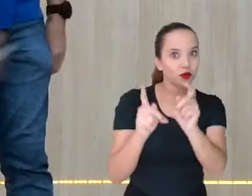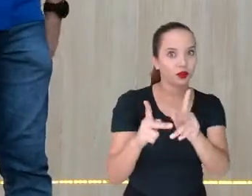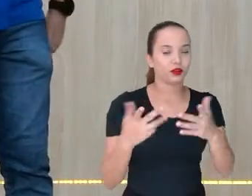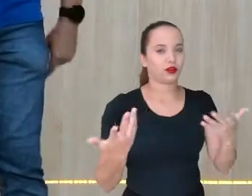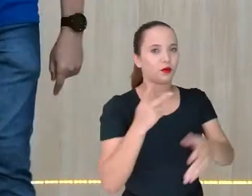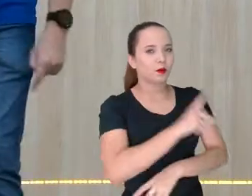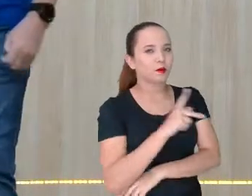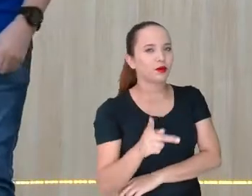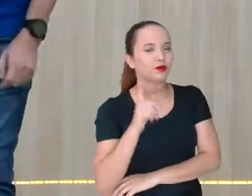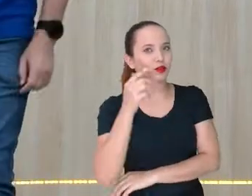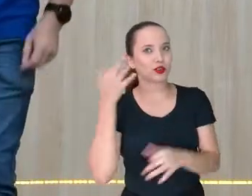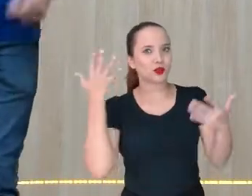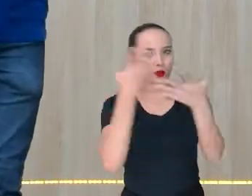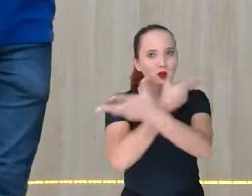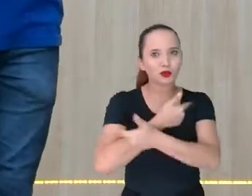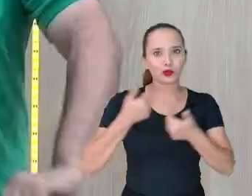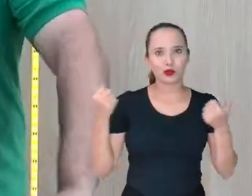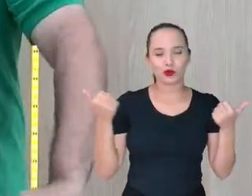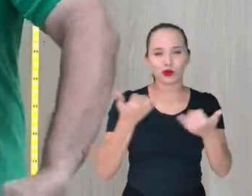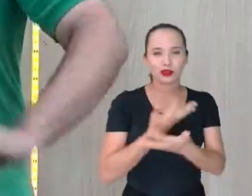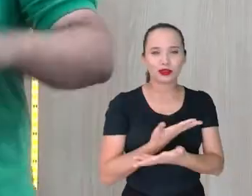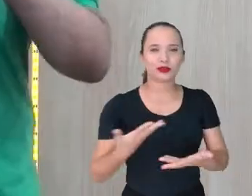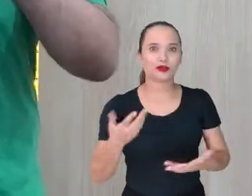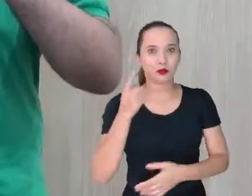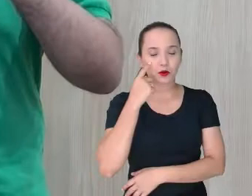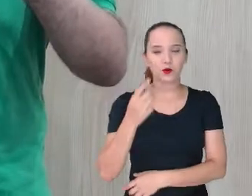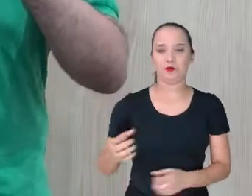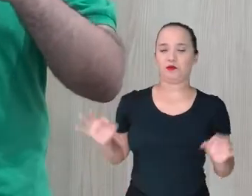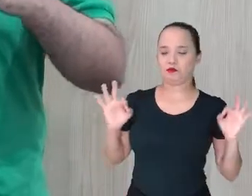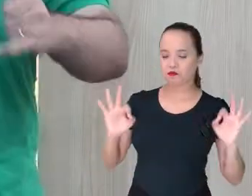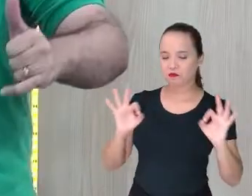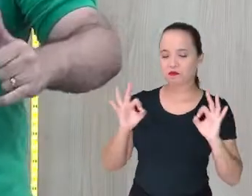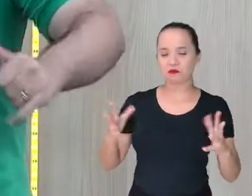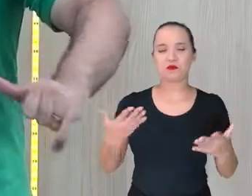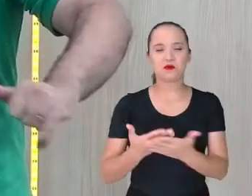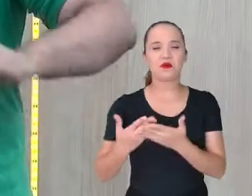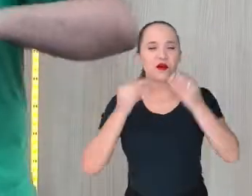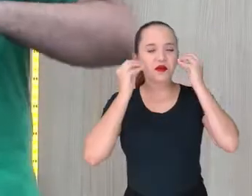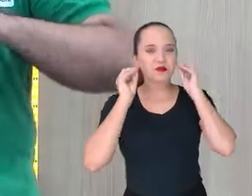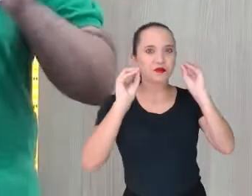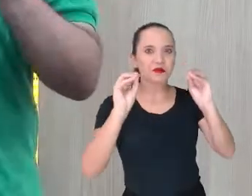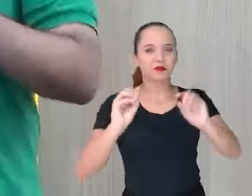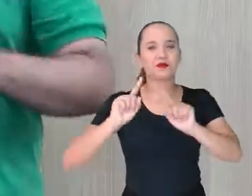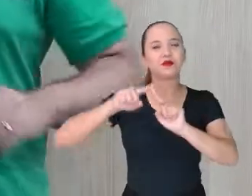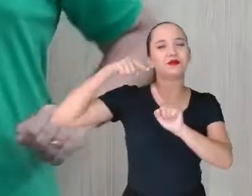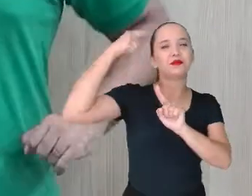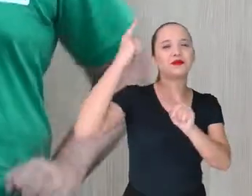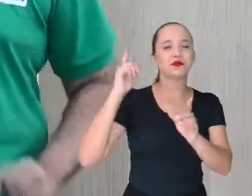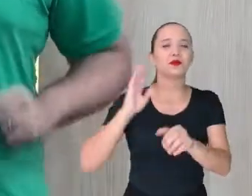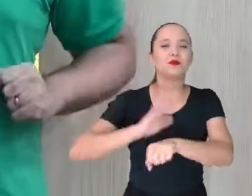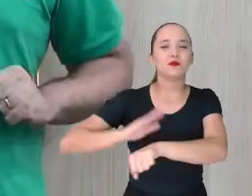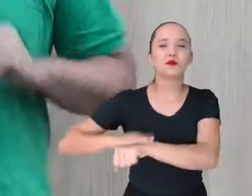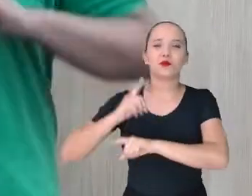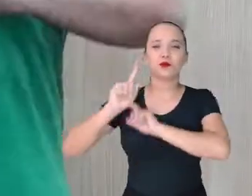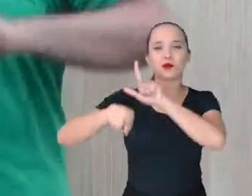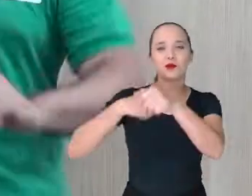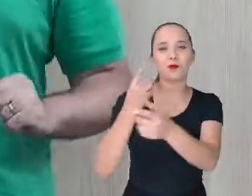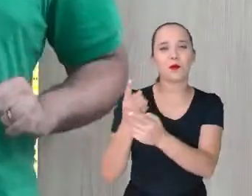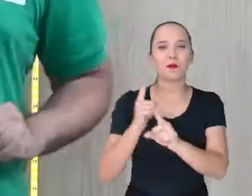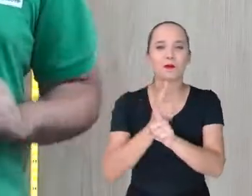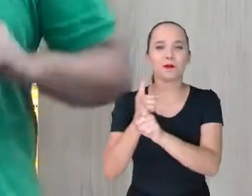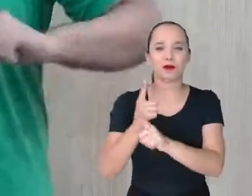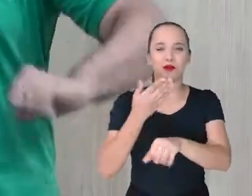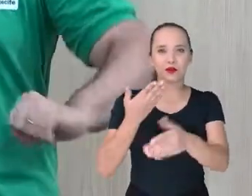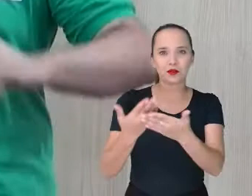professor Gilson, professora Vanessa. Opa, aula top. Beijo, pessoal. E até o próximo momento tô de aqui, ó. estudo. Tô